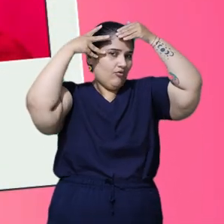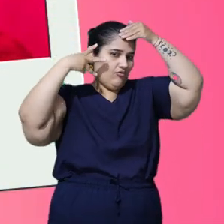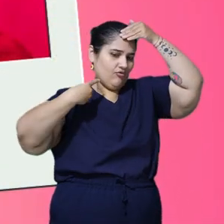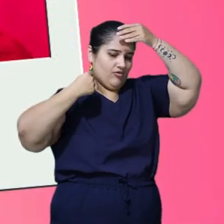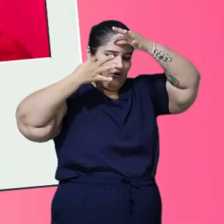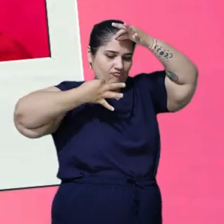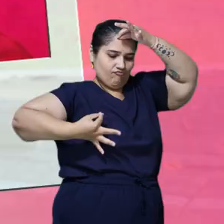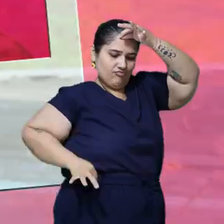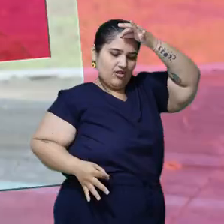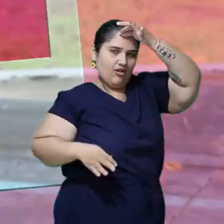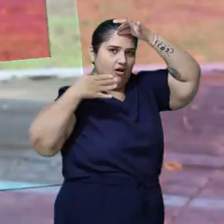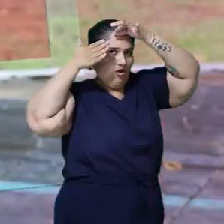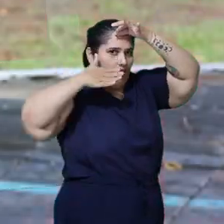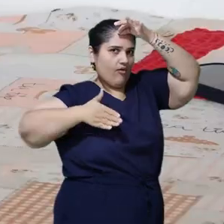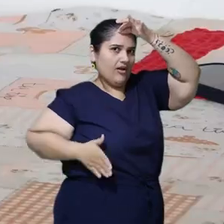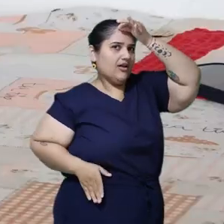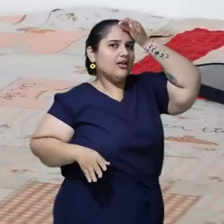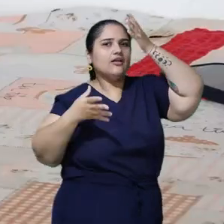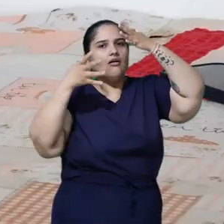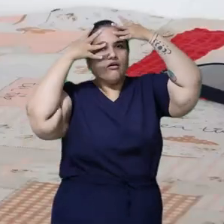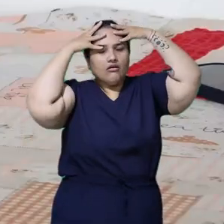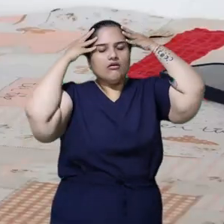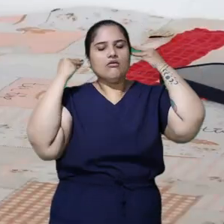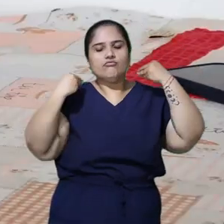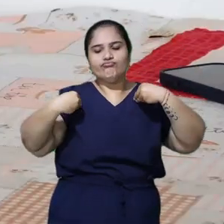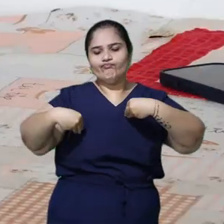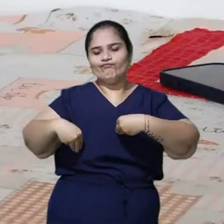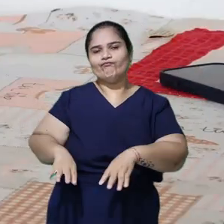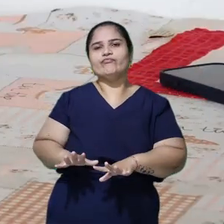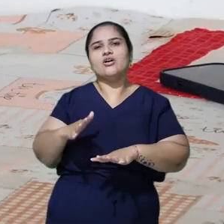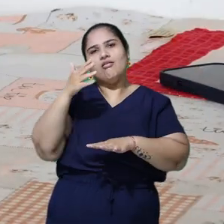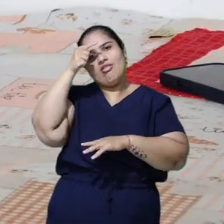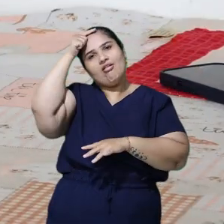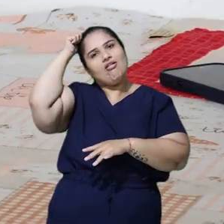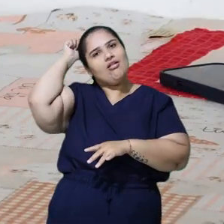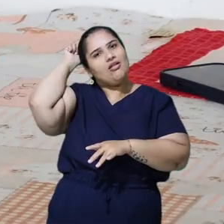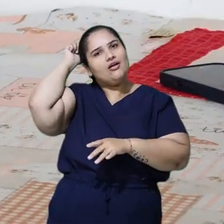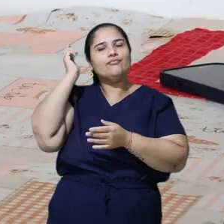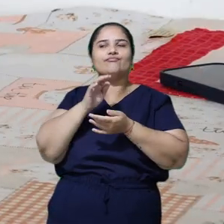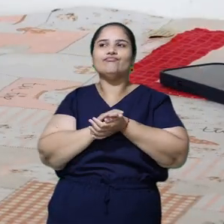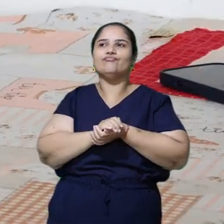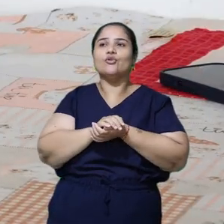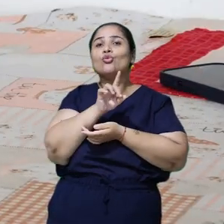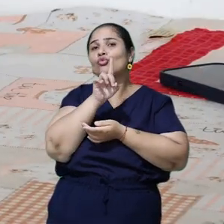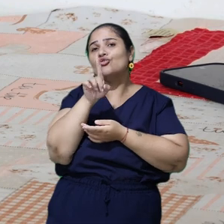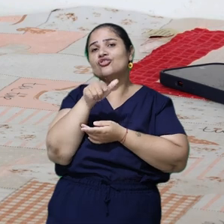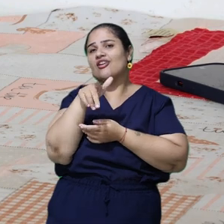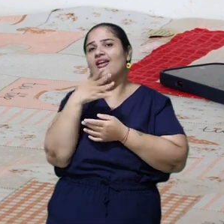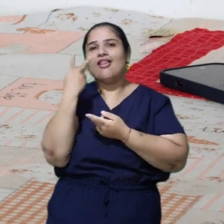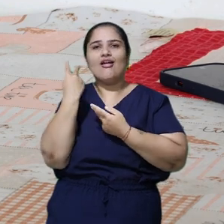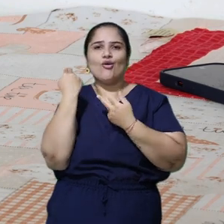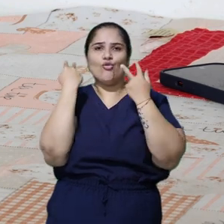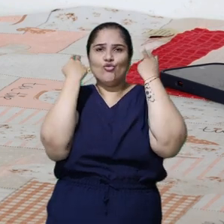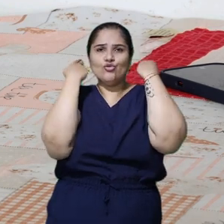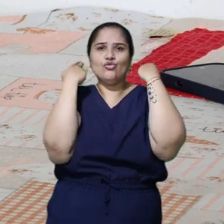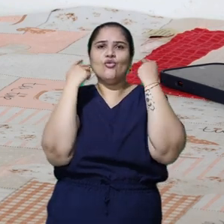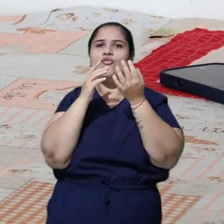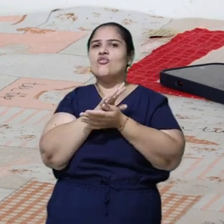caiu todo, eu fiquei bem careca. O dia que a Nayara cortou o cabelo, foi o único dia que eu vi